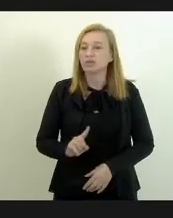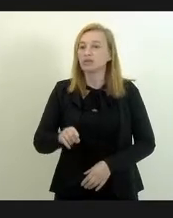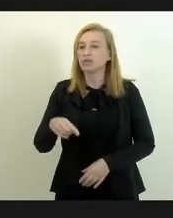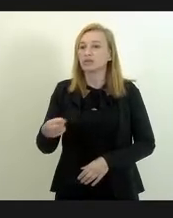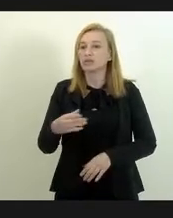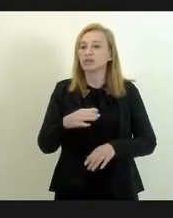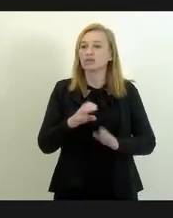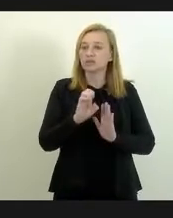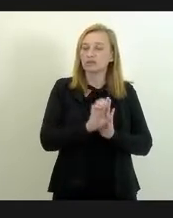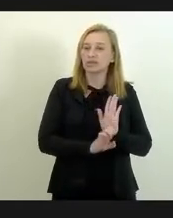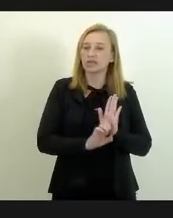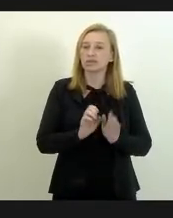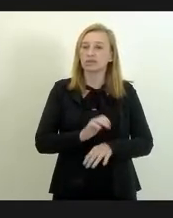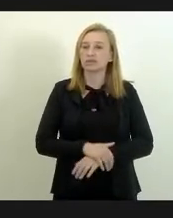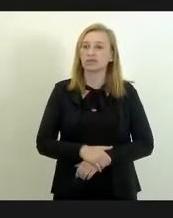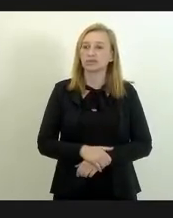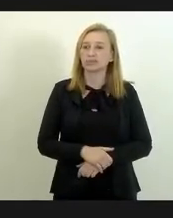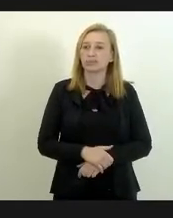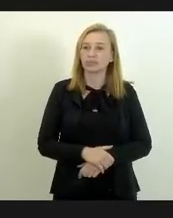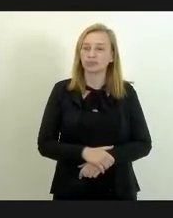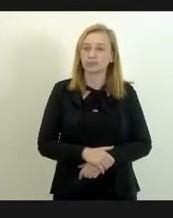senhor presidente.